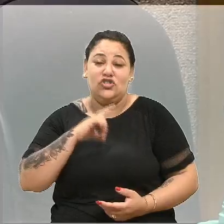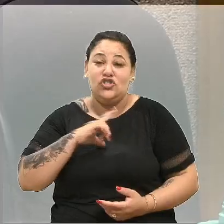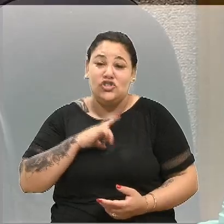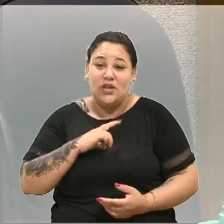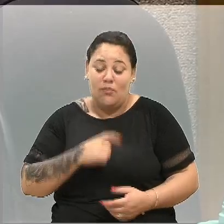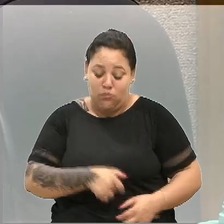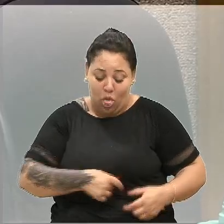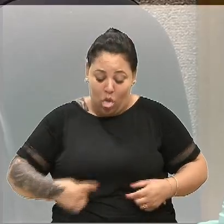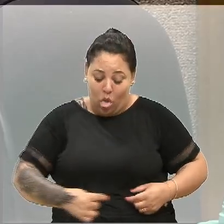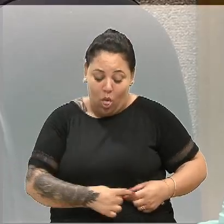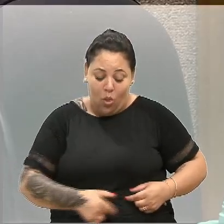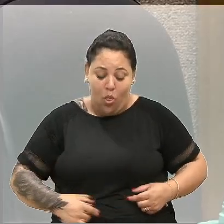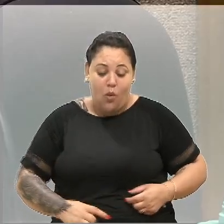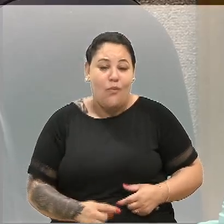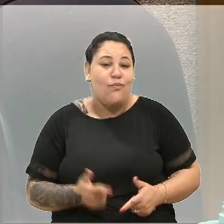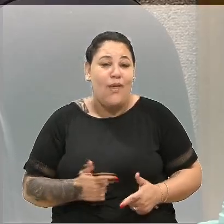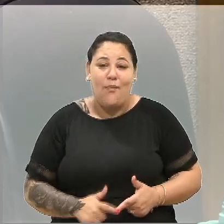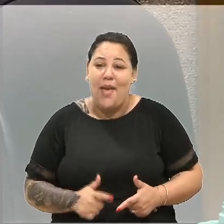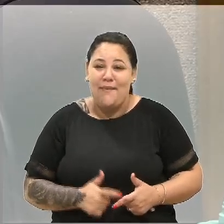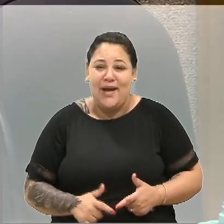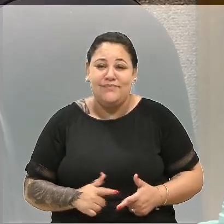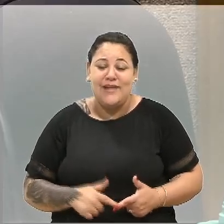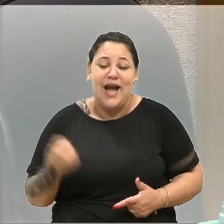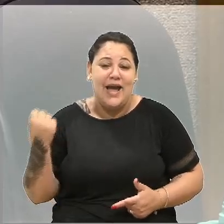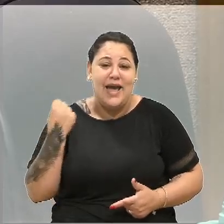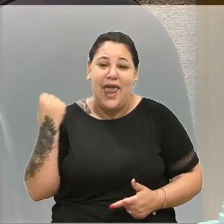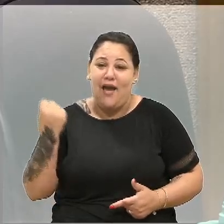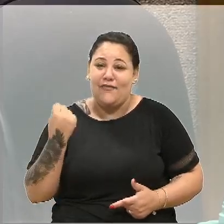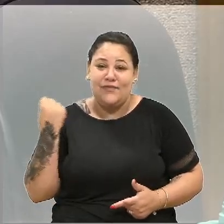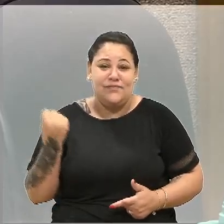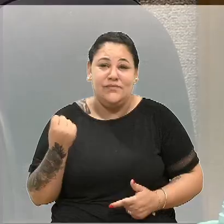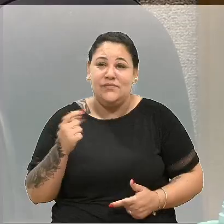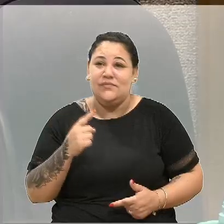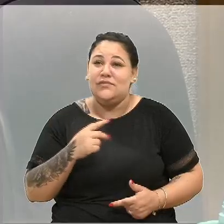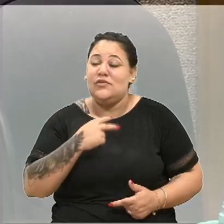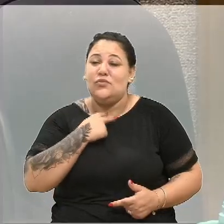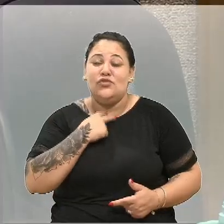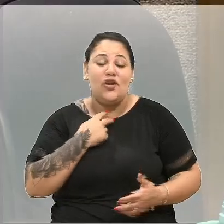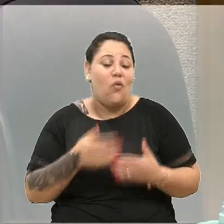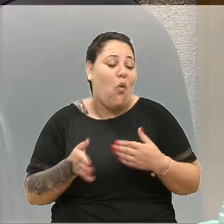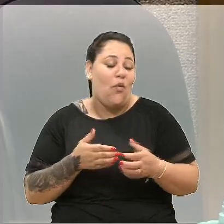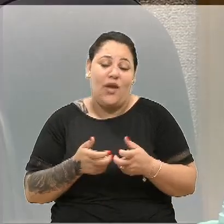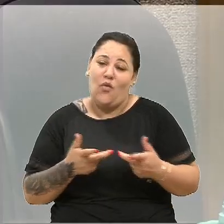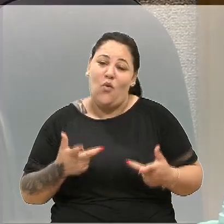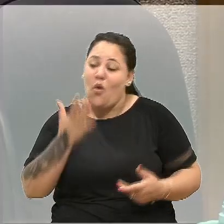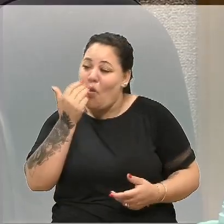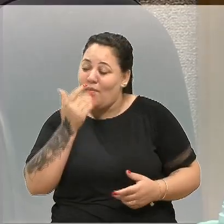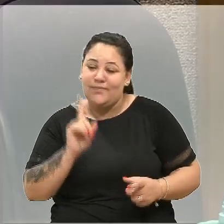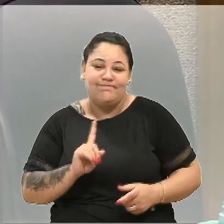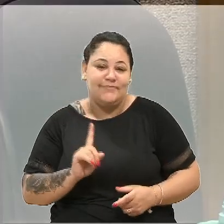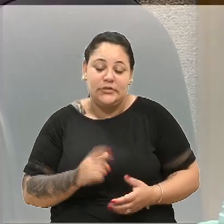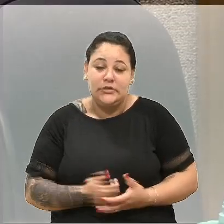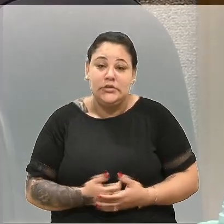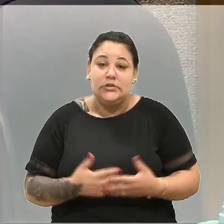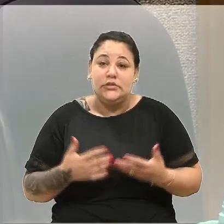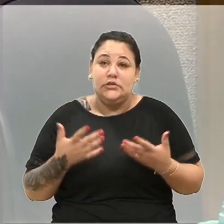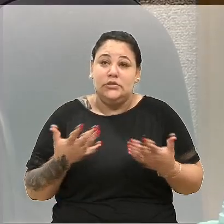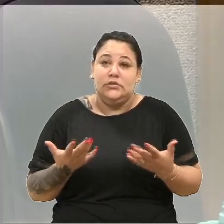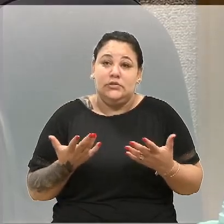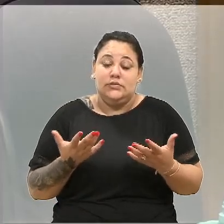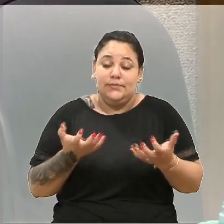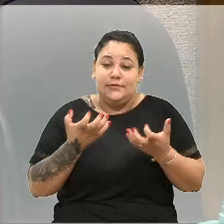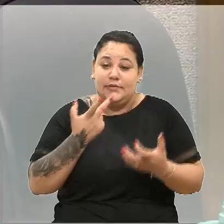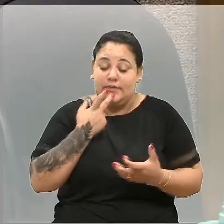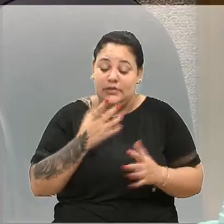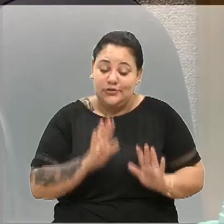que ela não podia se alimentar com qualquer alimento. Então, quero aqui deixar